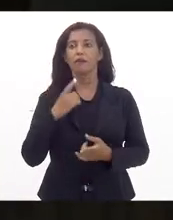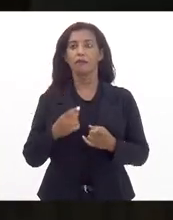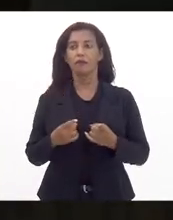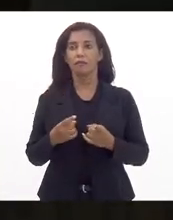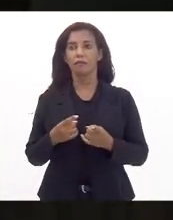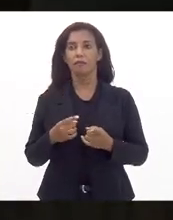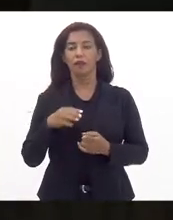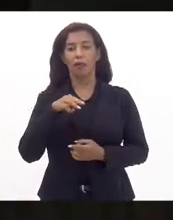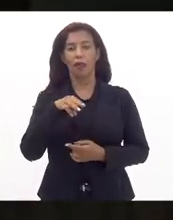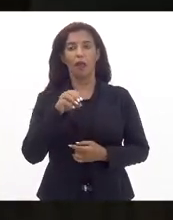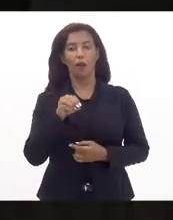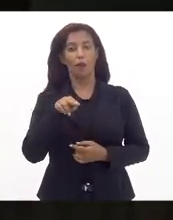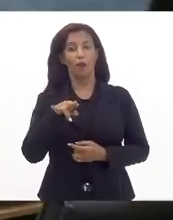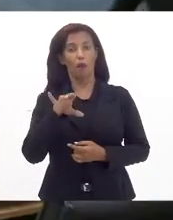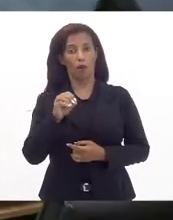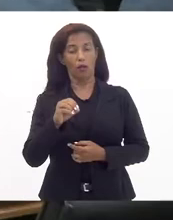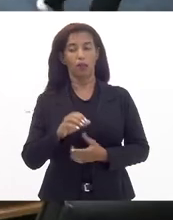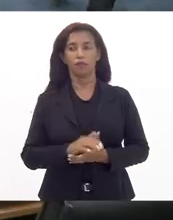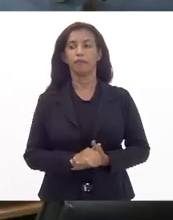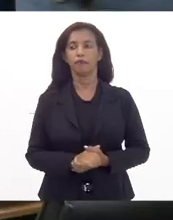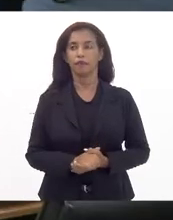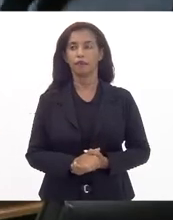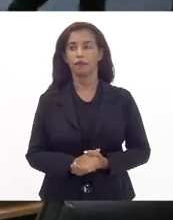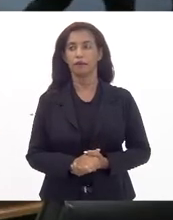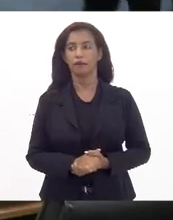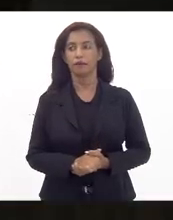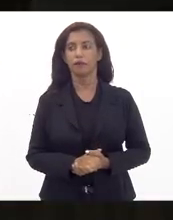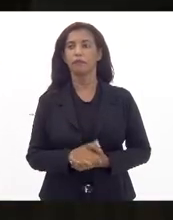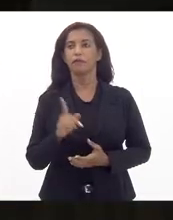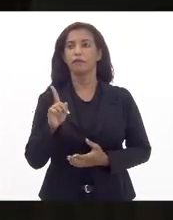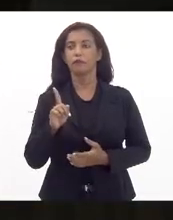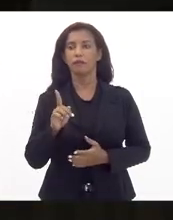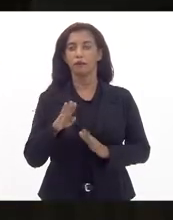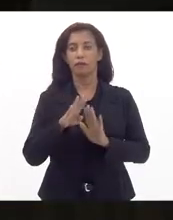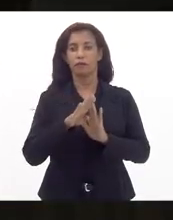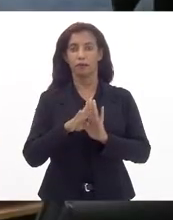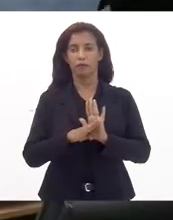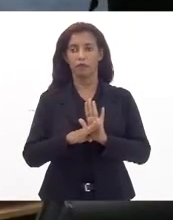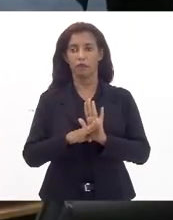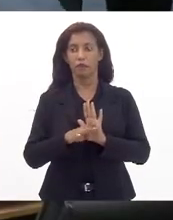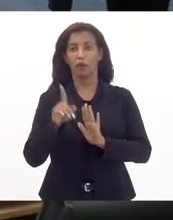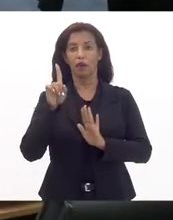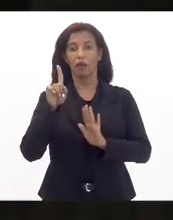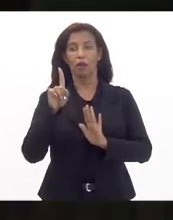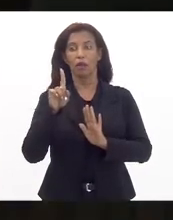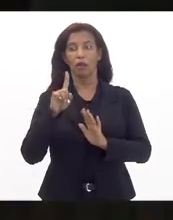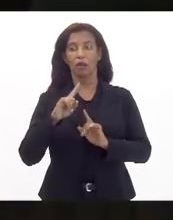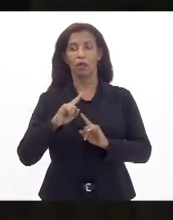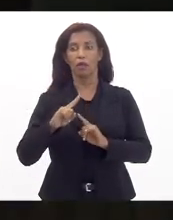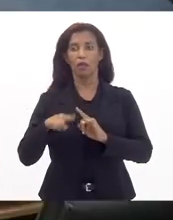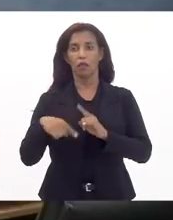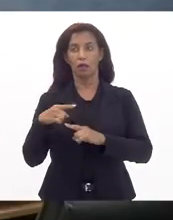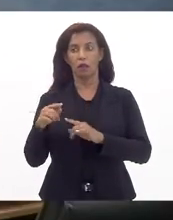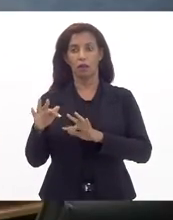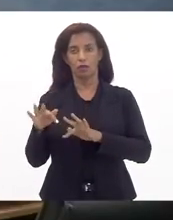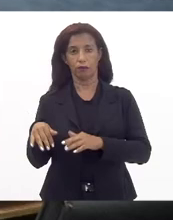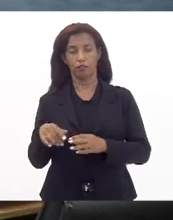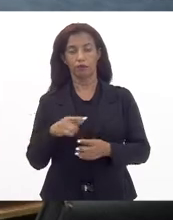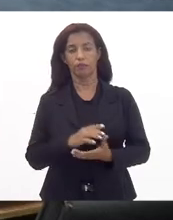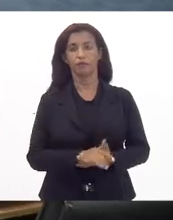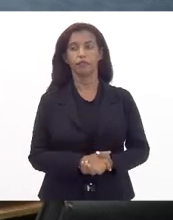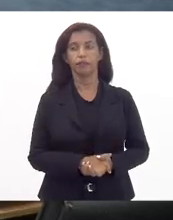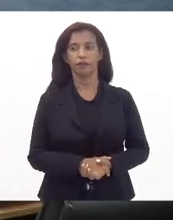Deputado da Mônica e pela ordem ou declaração queria fazer a questão de ordem após as manifestações